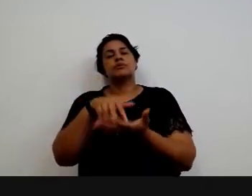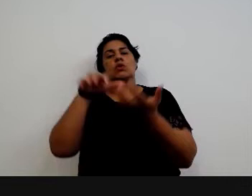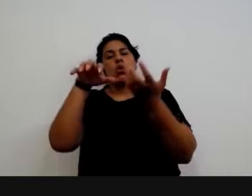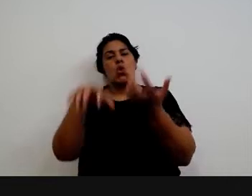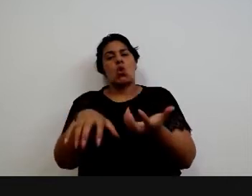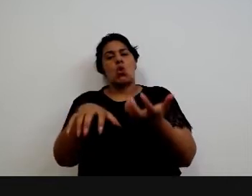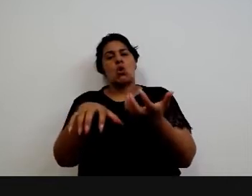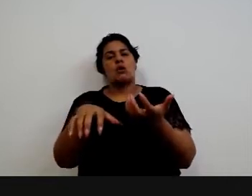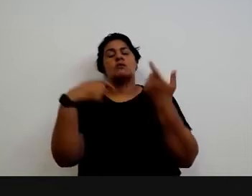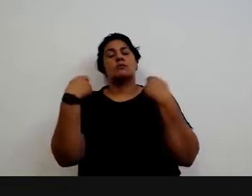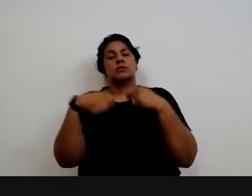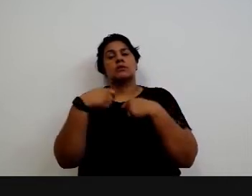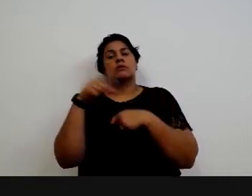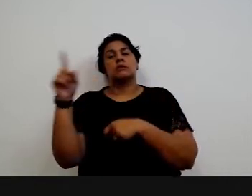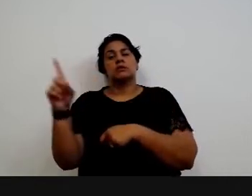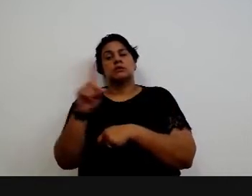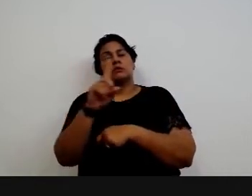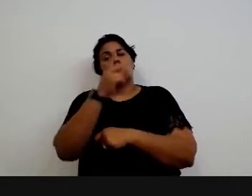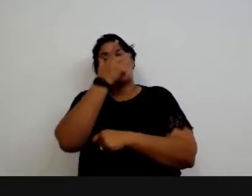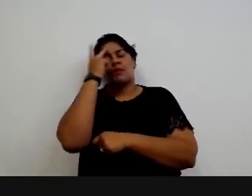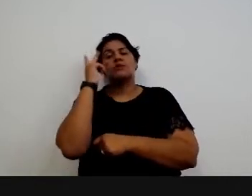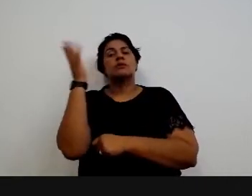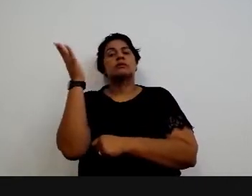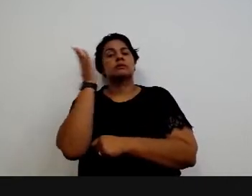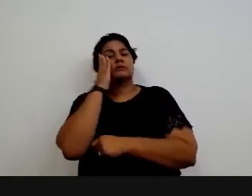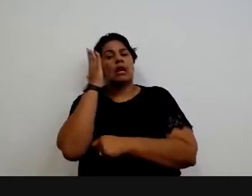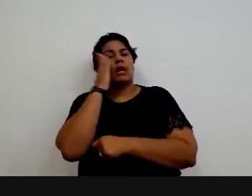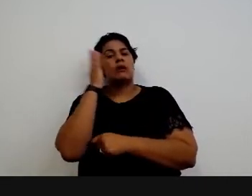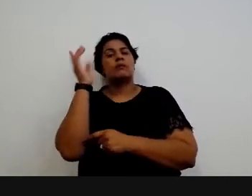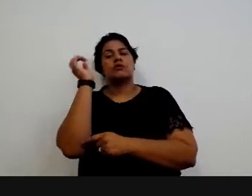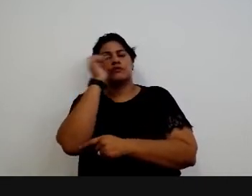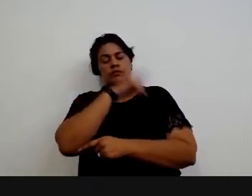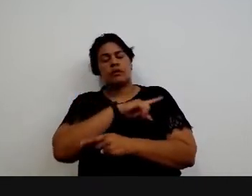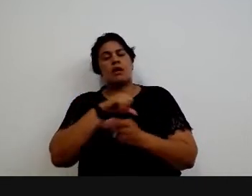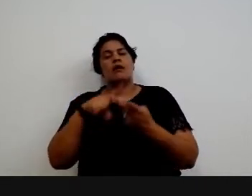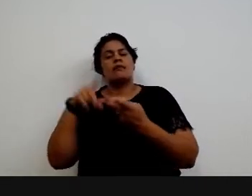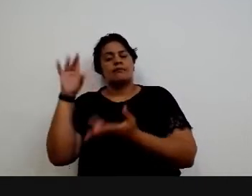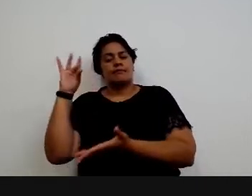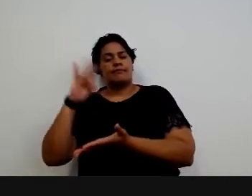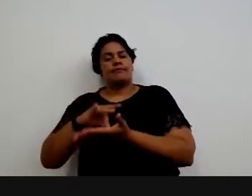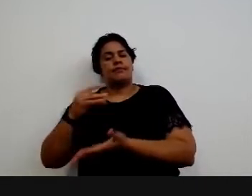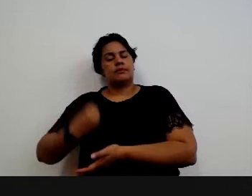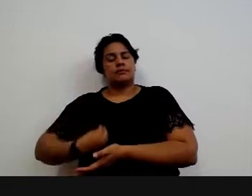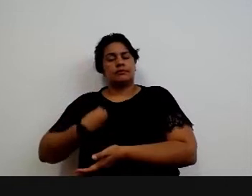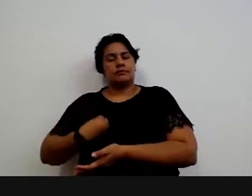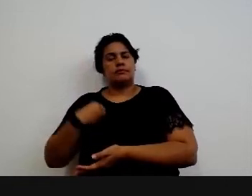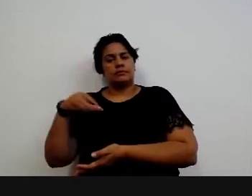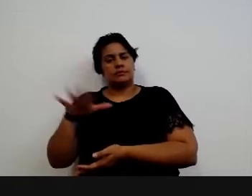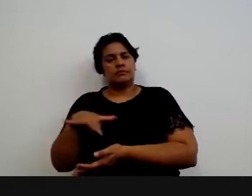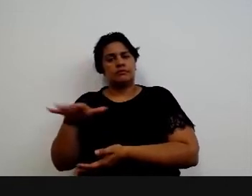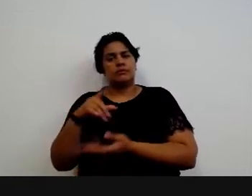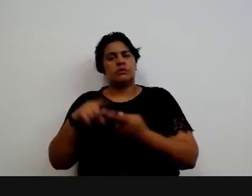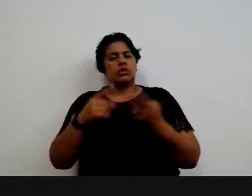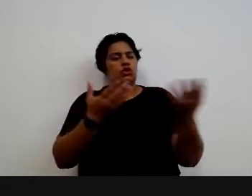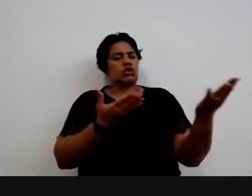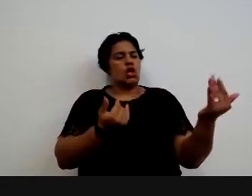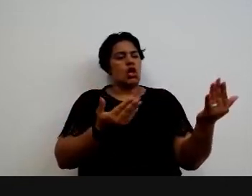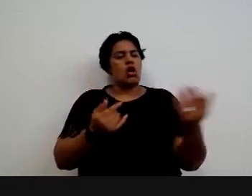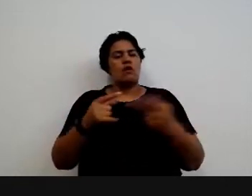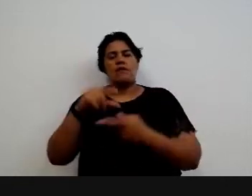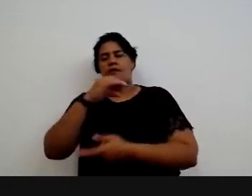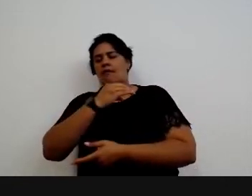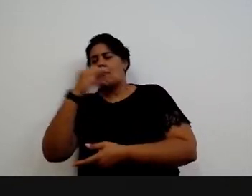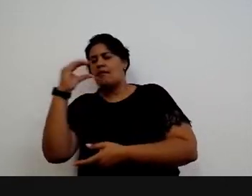pessoas que saibam as dificuldades e a realidade do lugar onde elas vivem. A gente precisa ocupar com jovens, com adultos, com